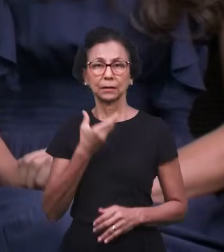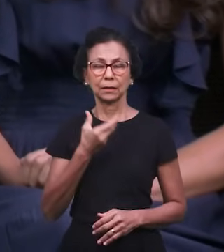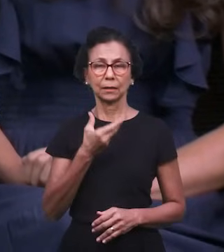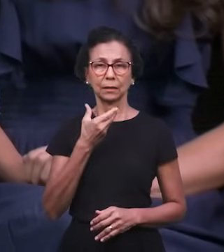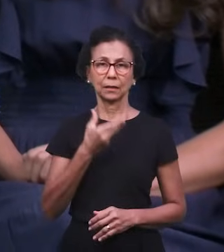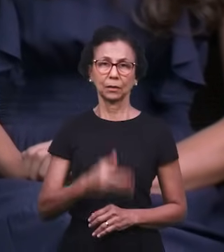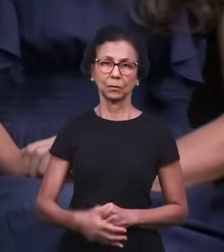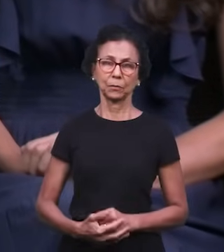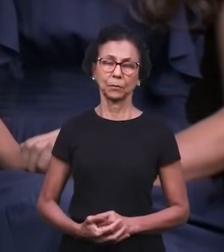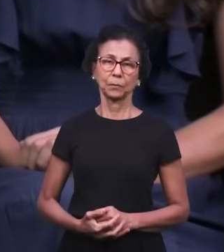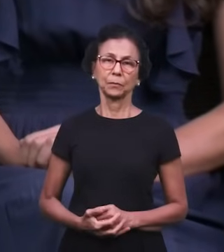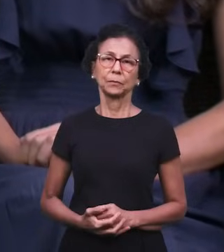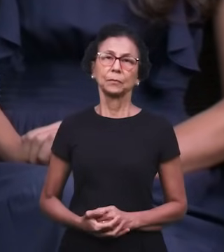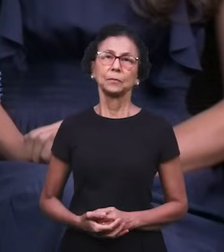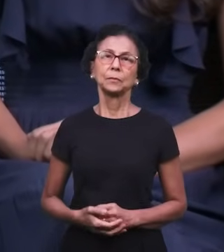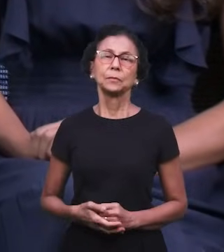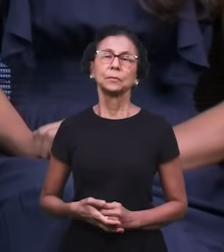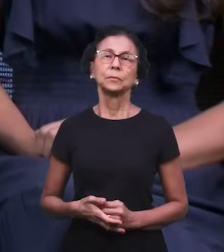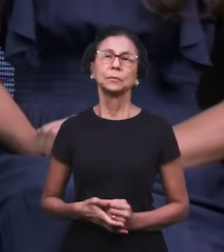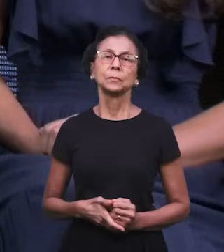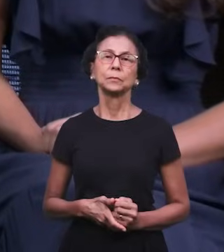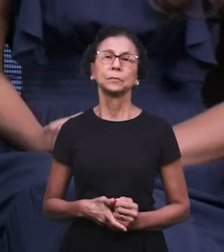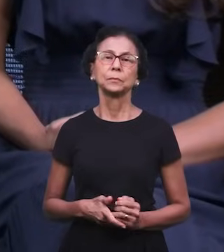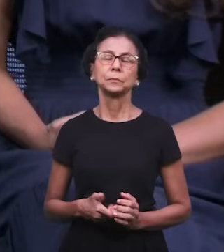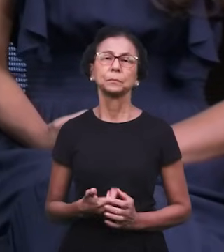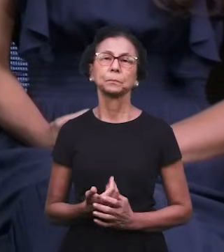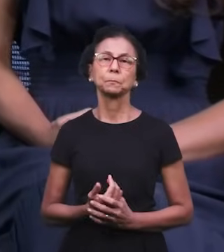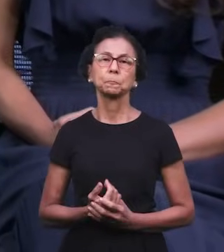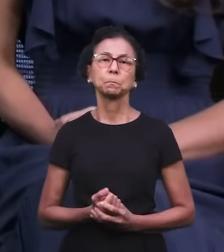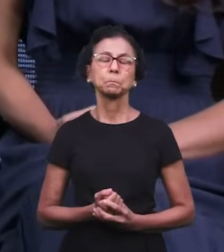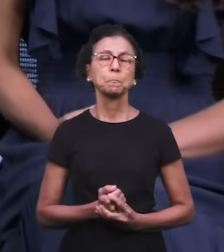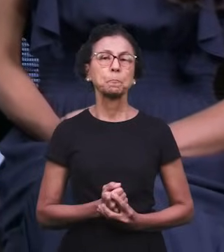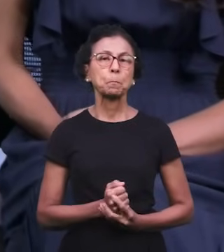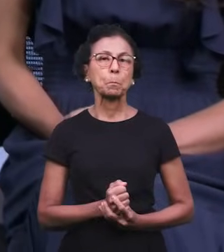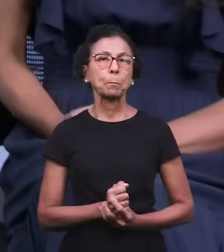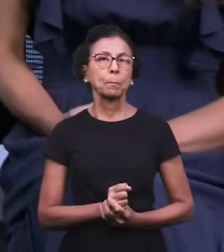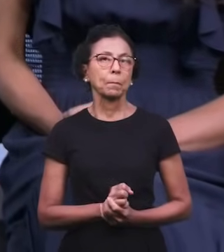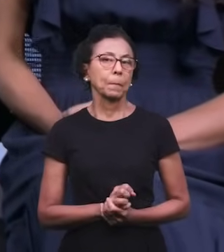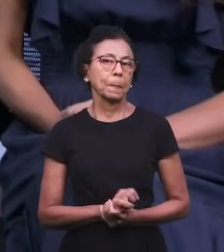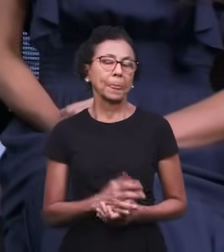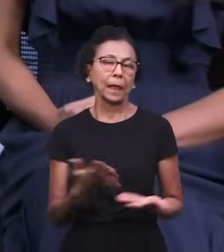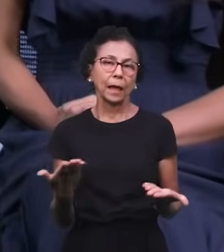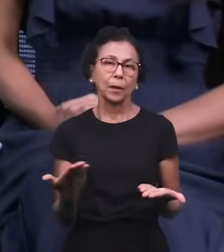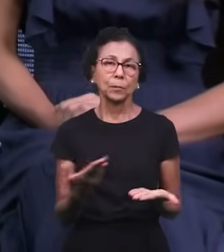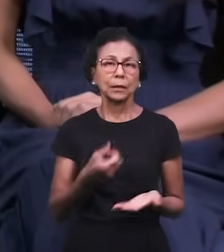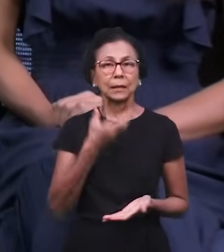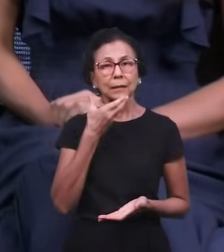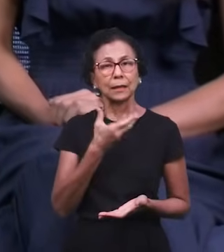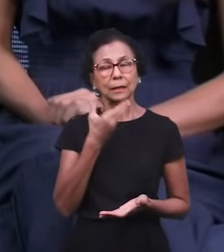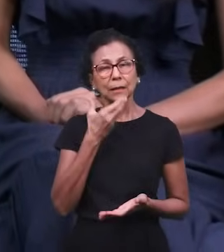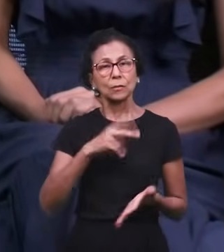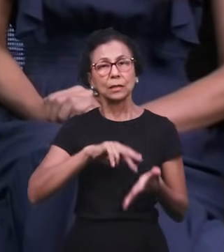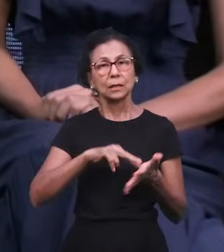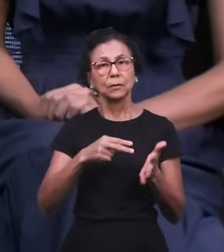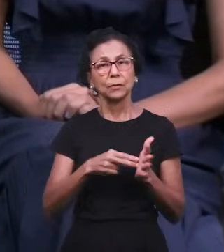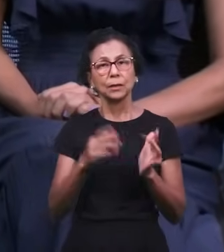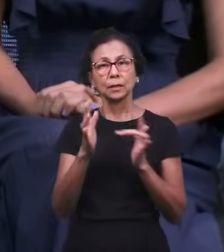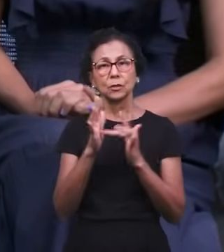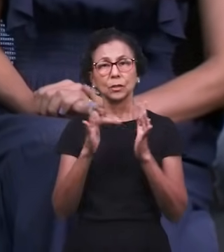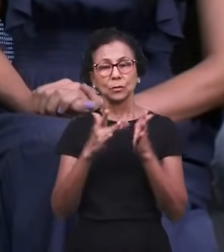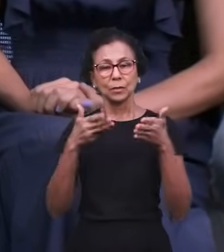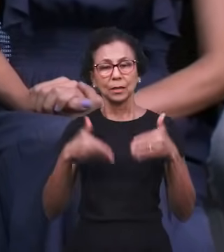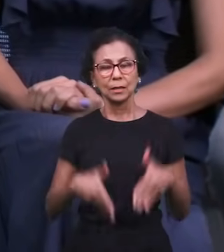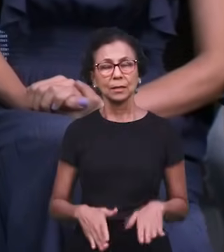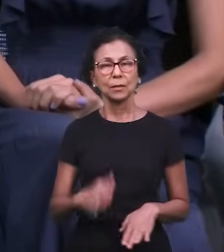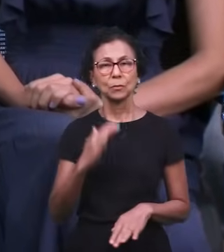do Salvador, aquele que veio para nos dar vida, a partir da sua morte, né, que é o amor de Deus